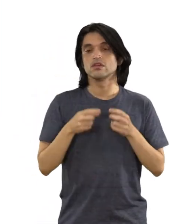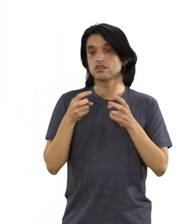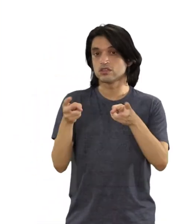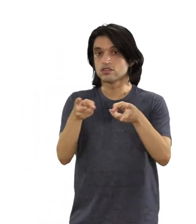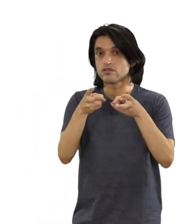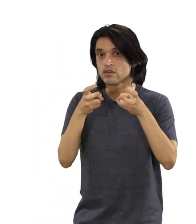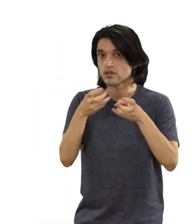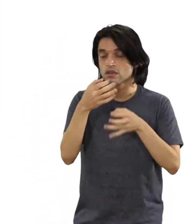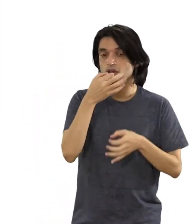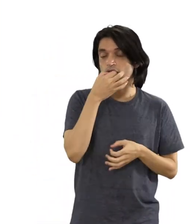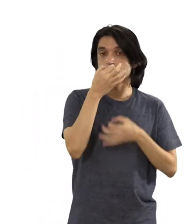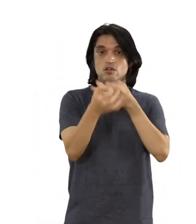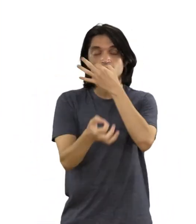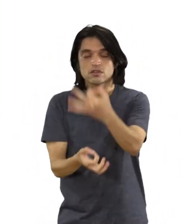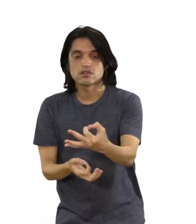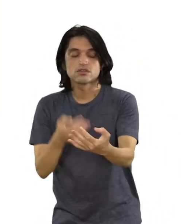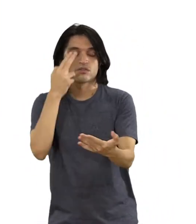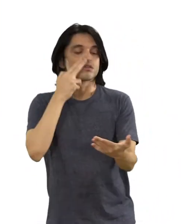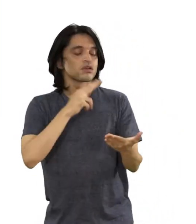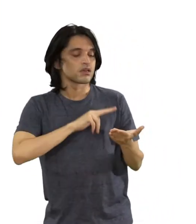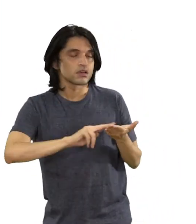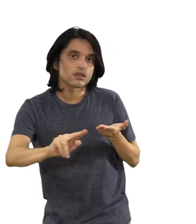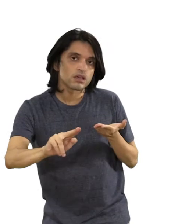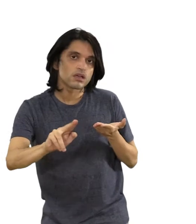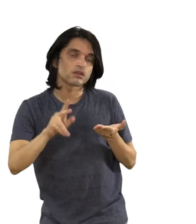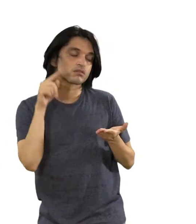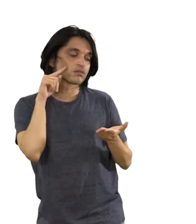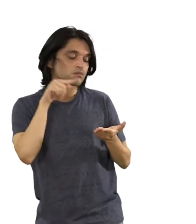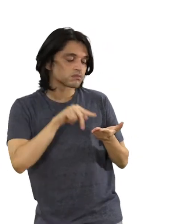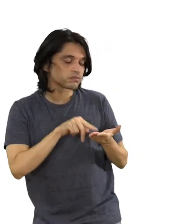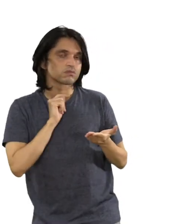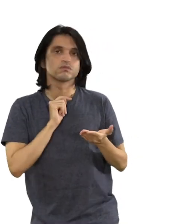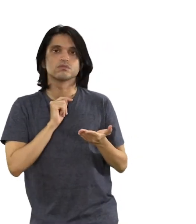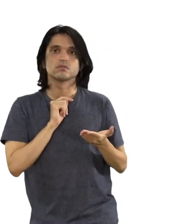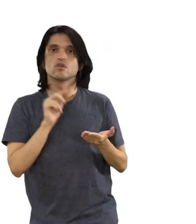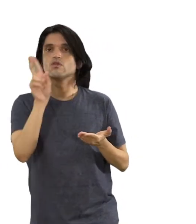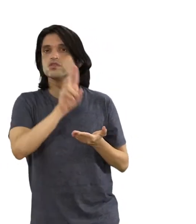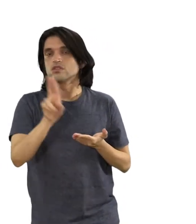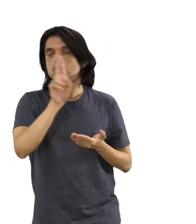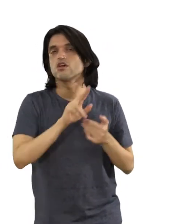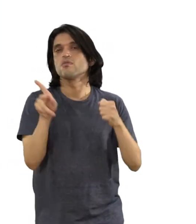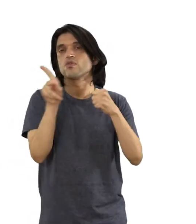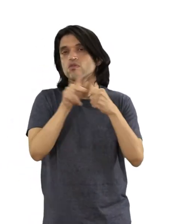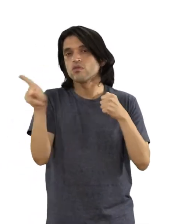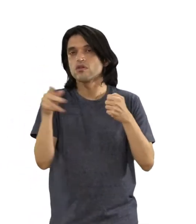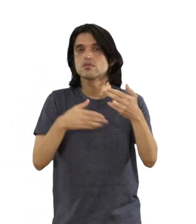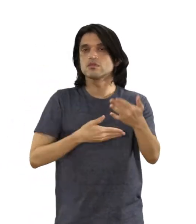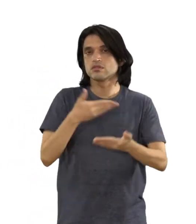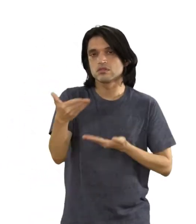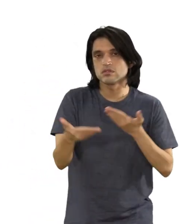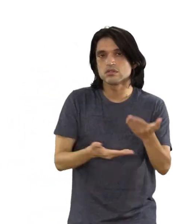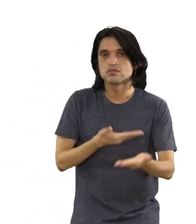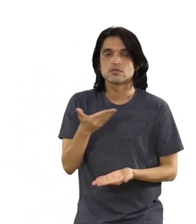a argumentação na carta do leitor, reconhecer e utilizar os pronomes de